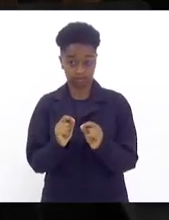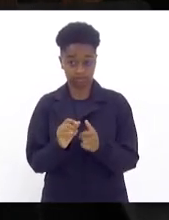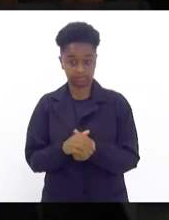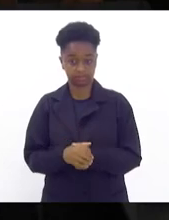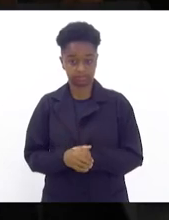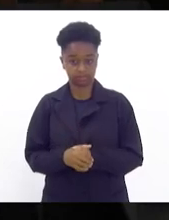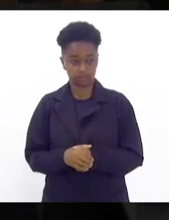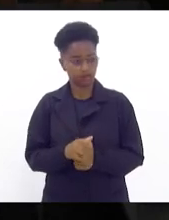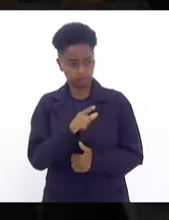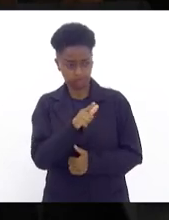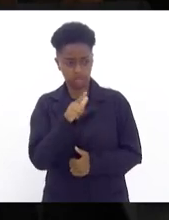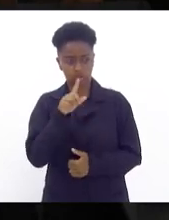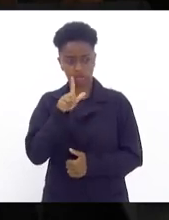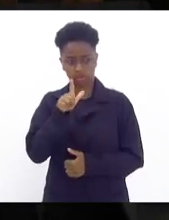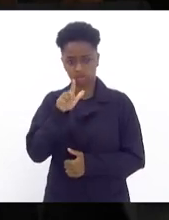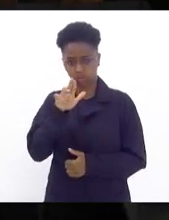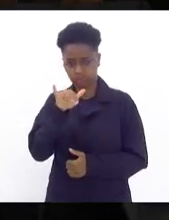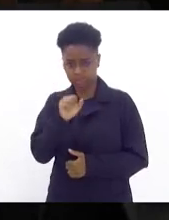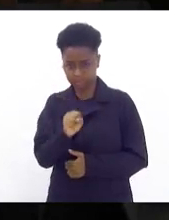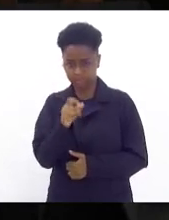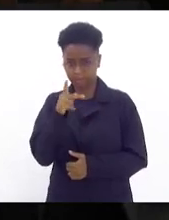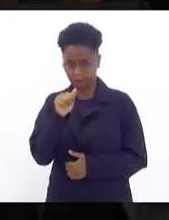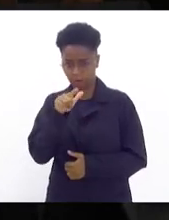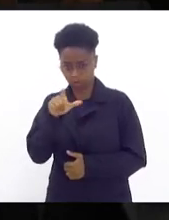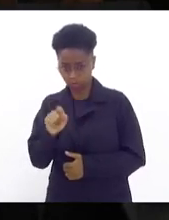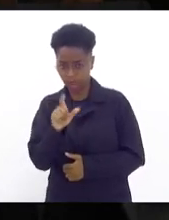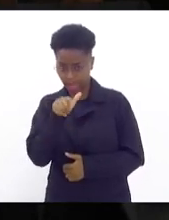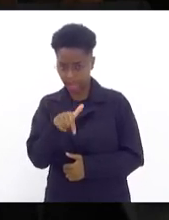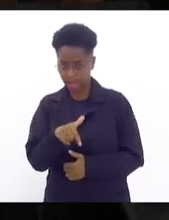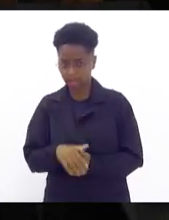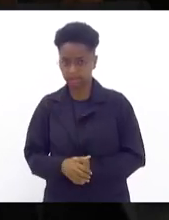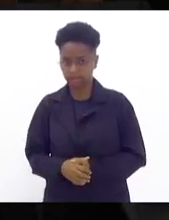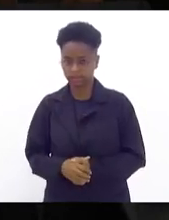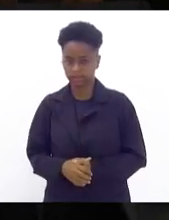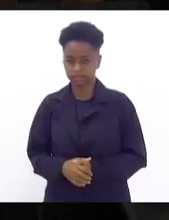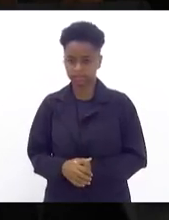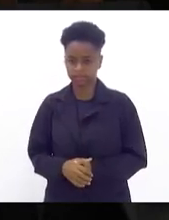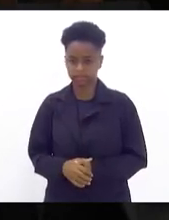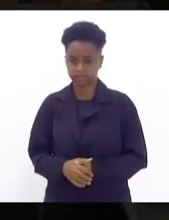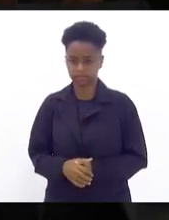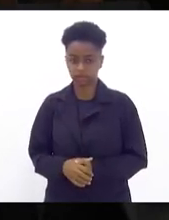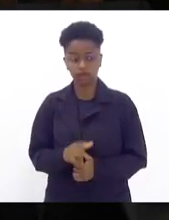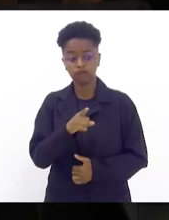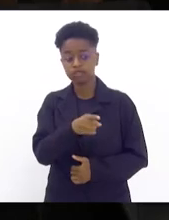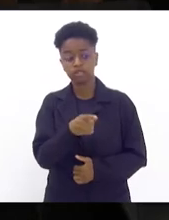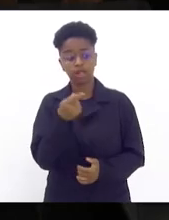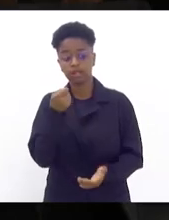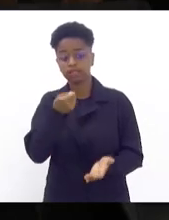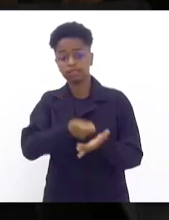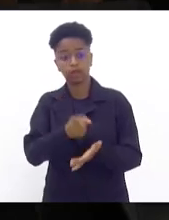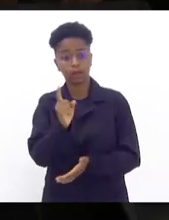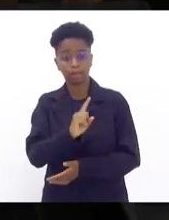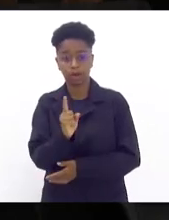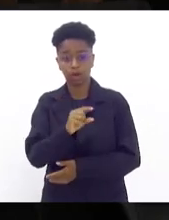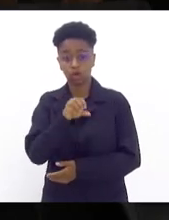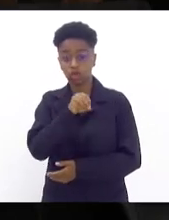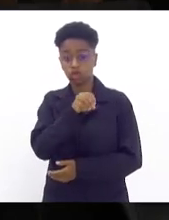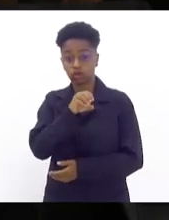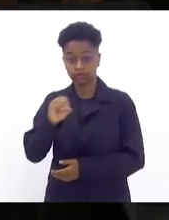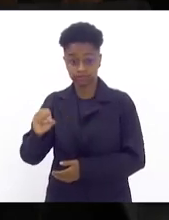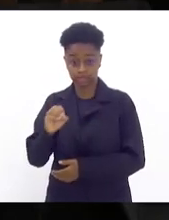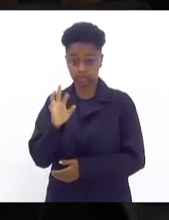só é o Luiz Paulo, aquela identificação, papai, o senhor não pagou